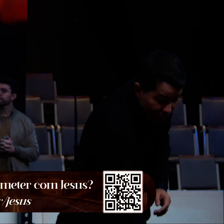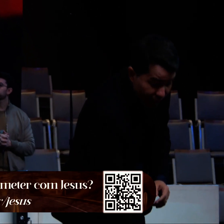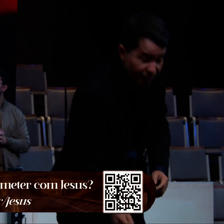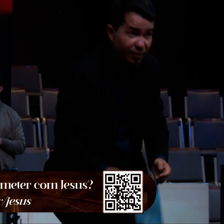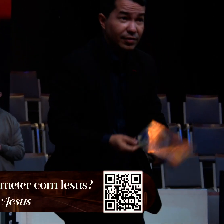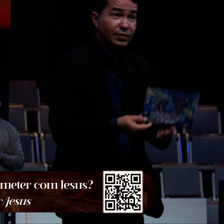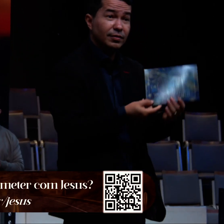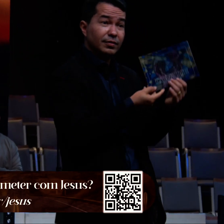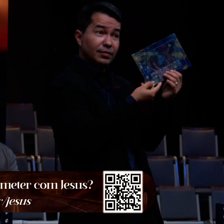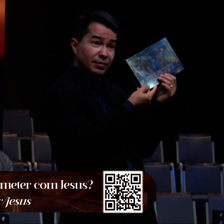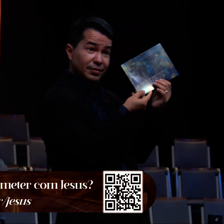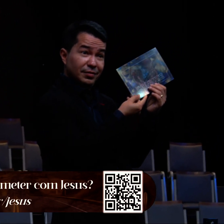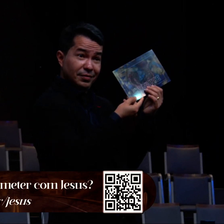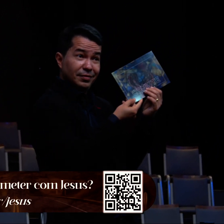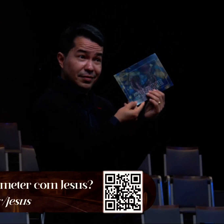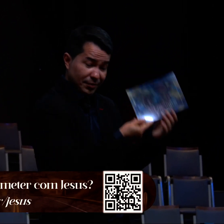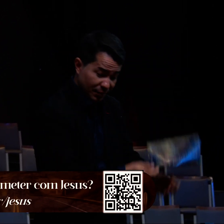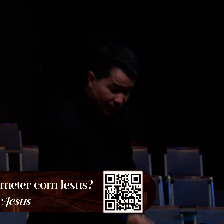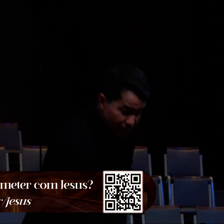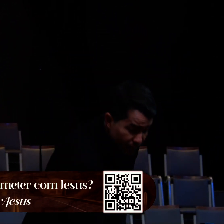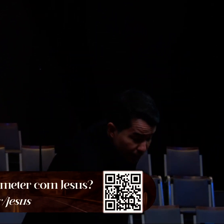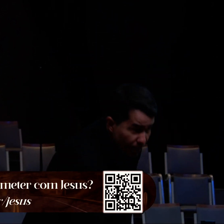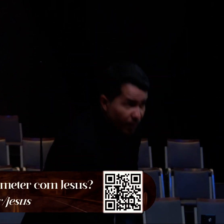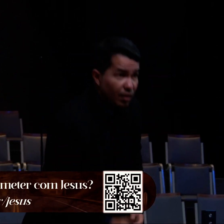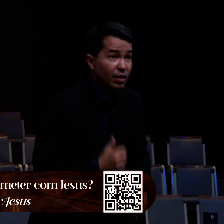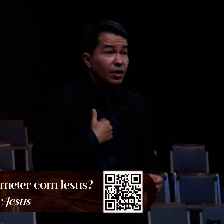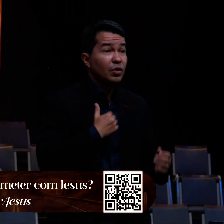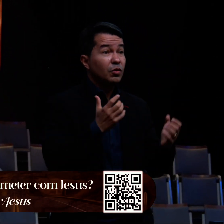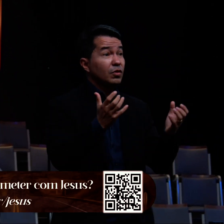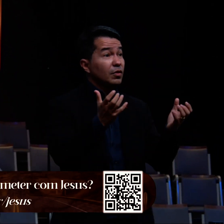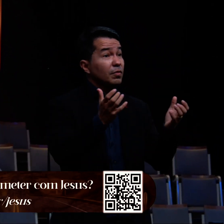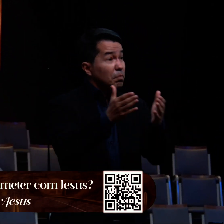especial. Esse convite aqui, ó.